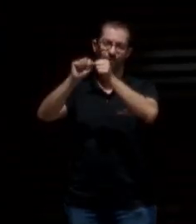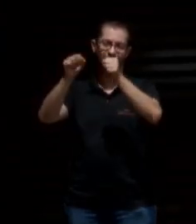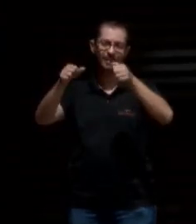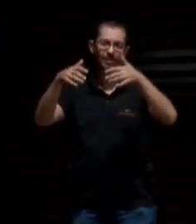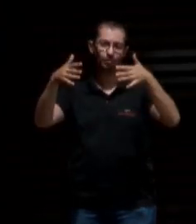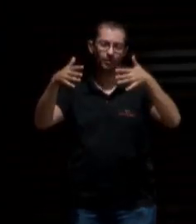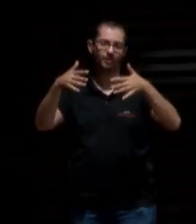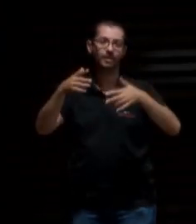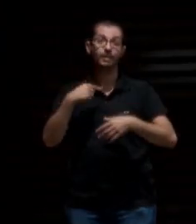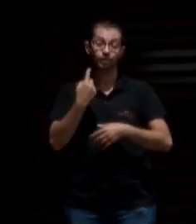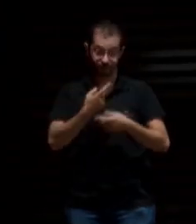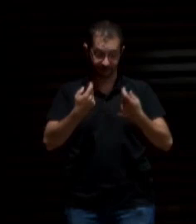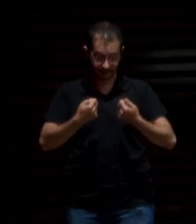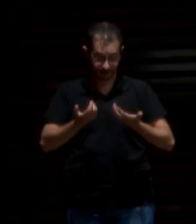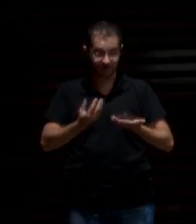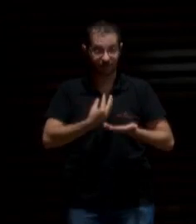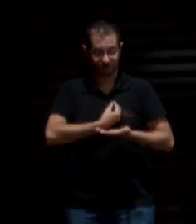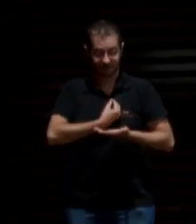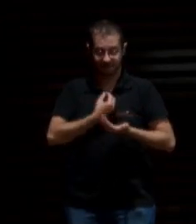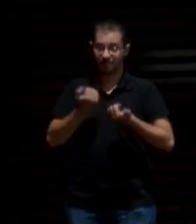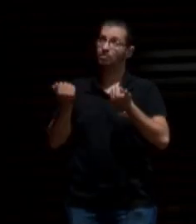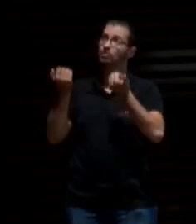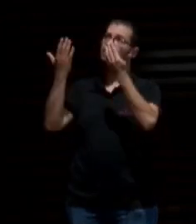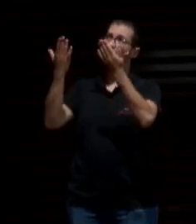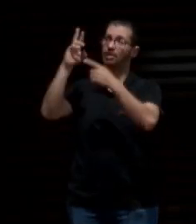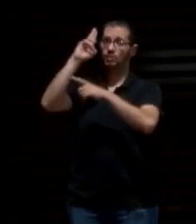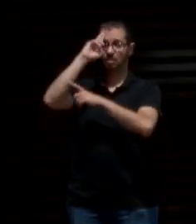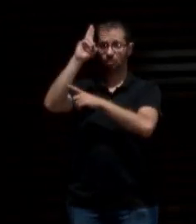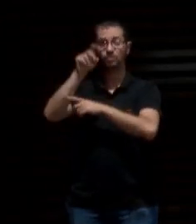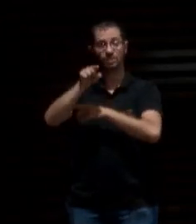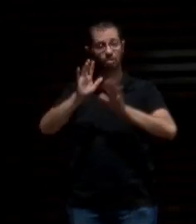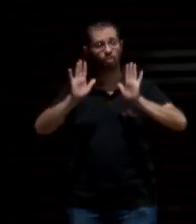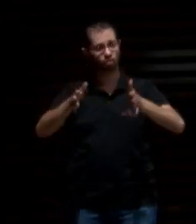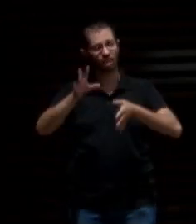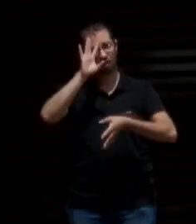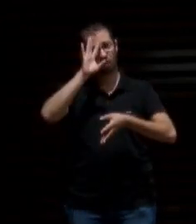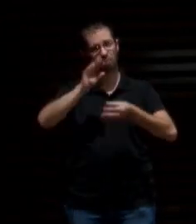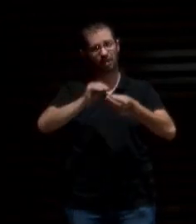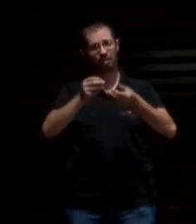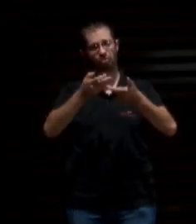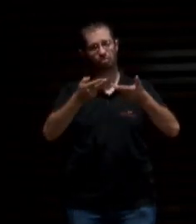nos entregar ao Senhor. Agora que você entende as coisas que estão acontecendo,